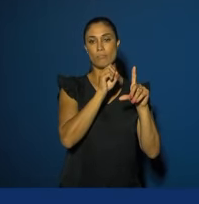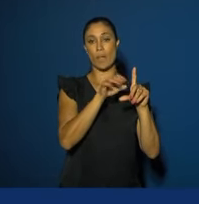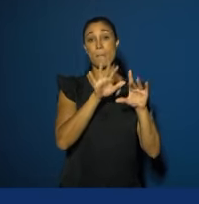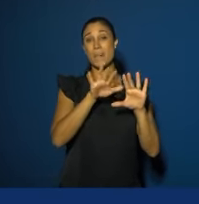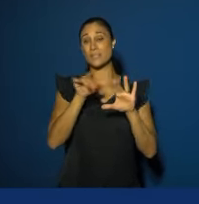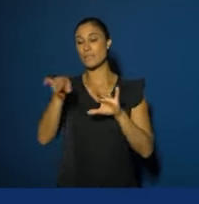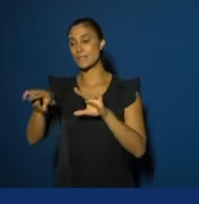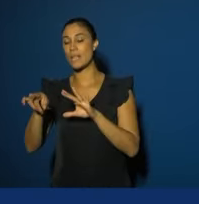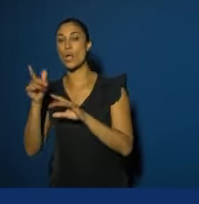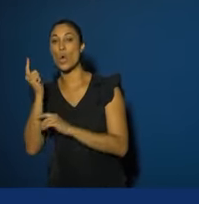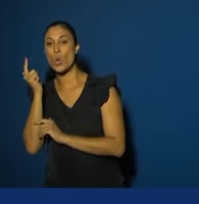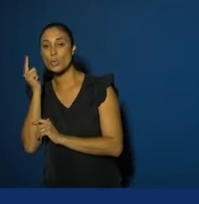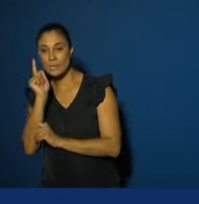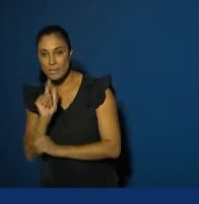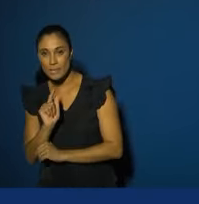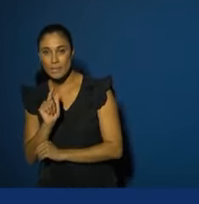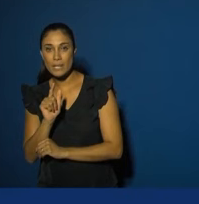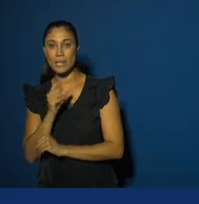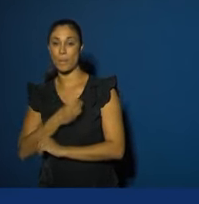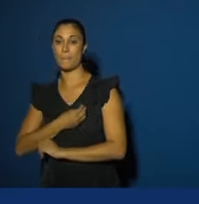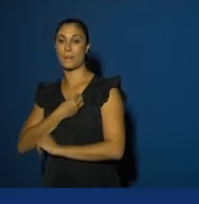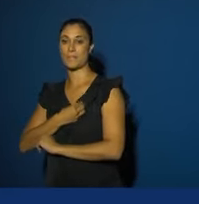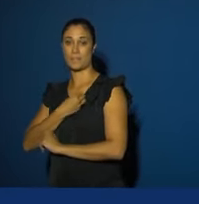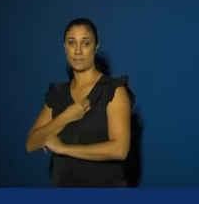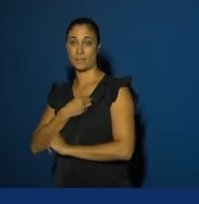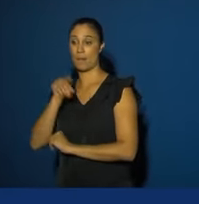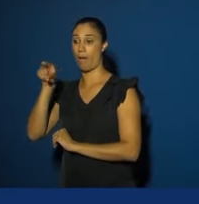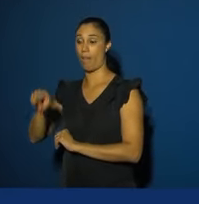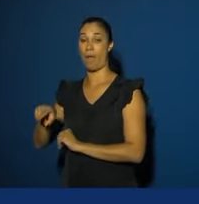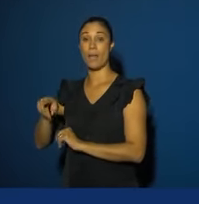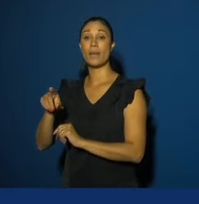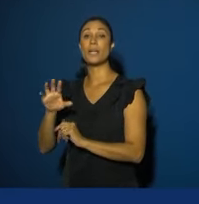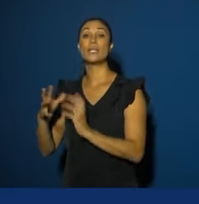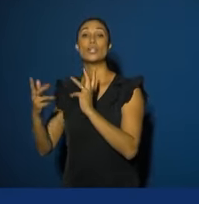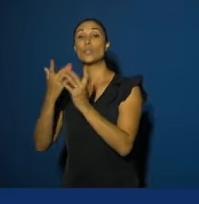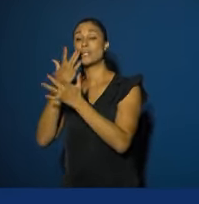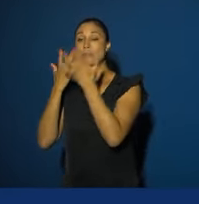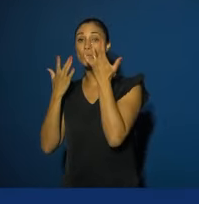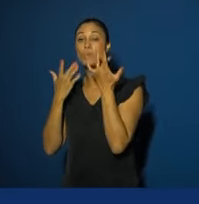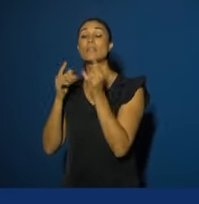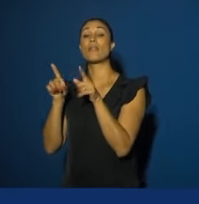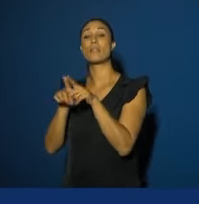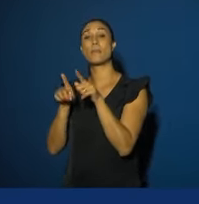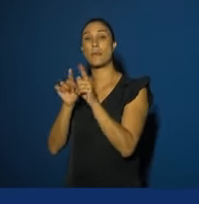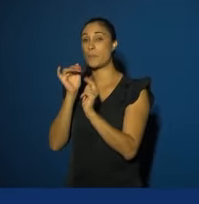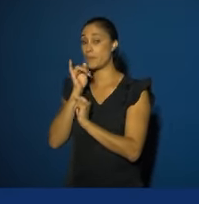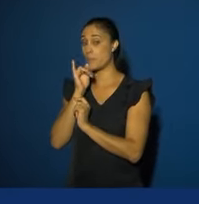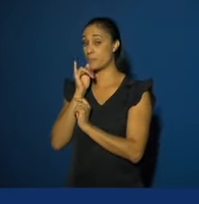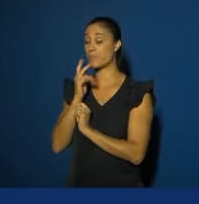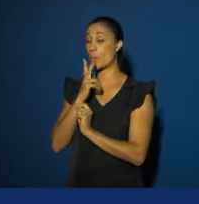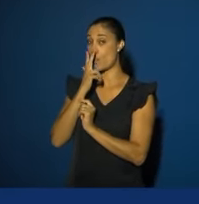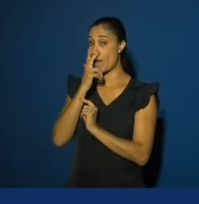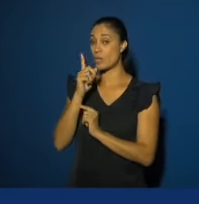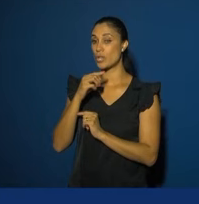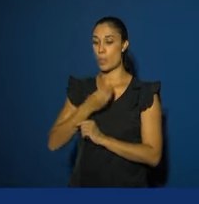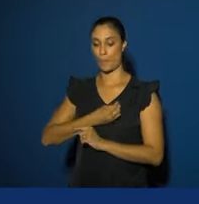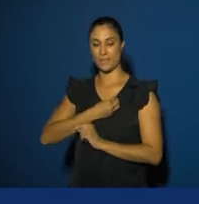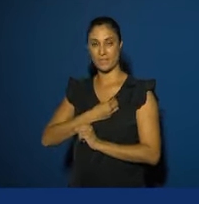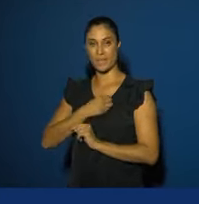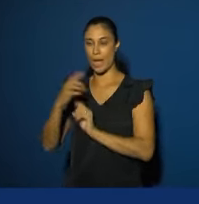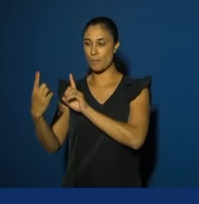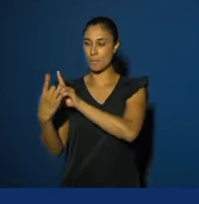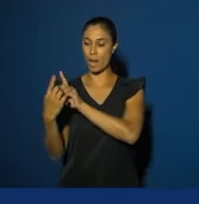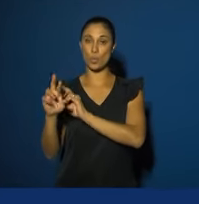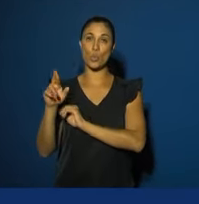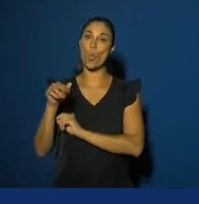offline você tem mais chance de ter o repeat buy e todo mundo tá apostando nisso então eu acho que assim o presencial não